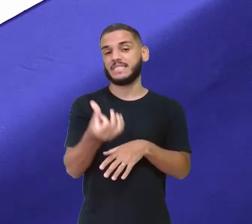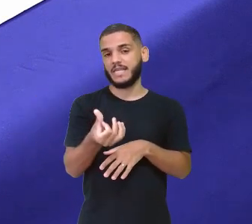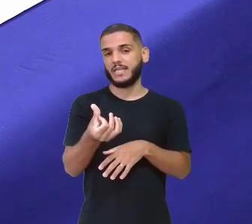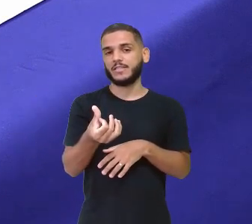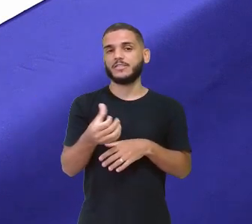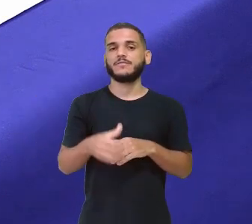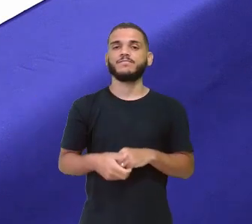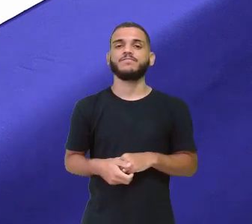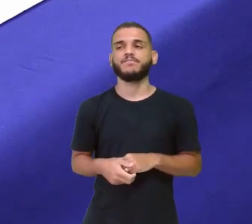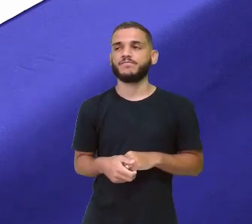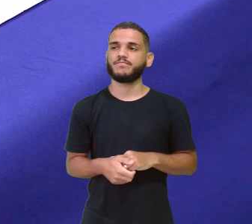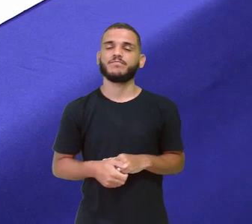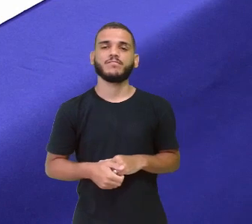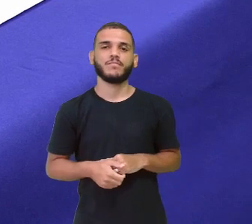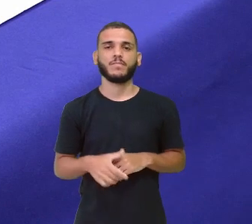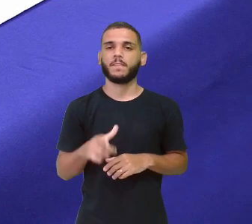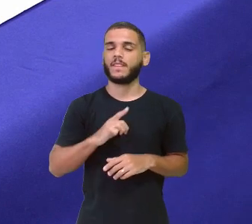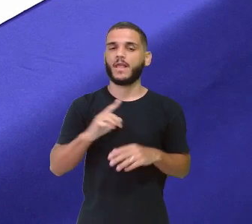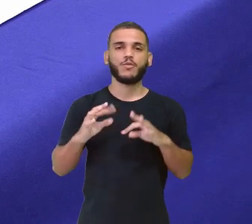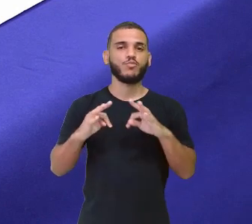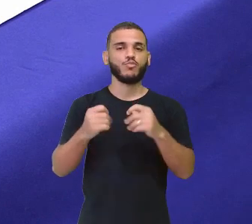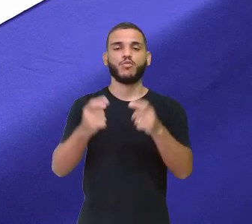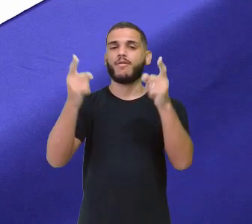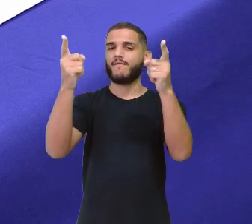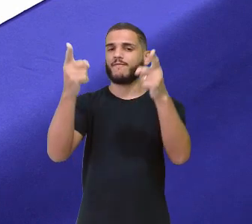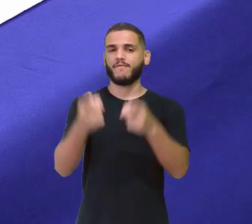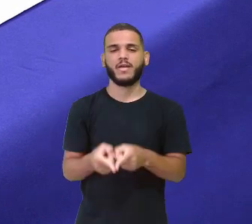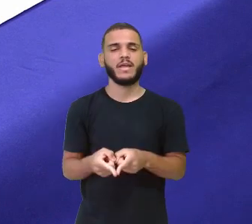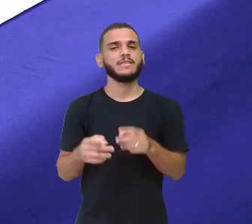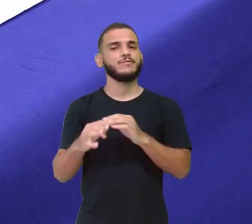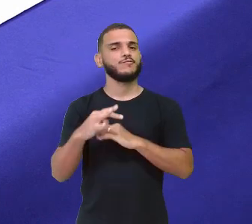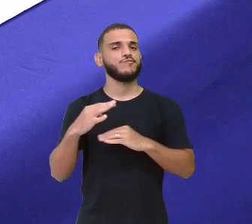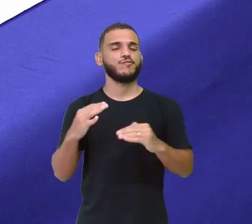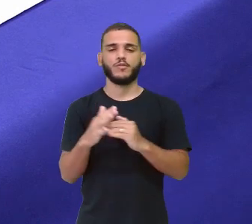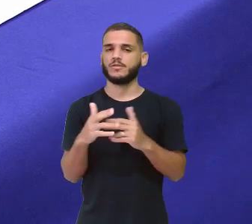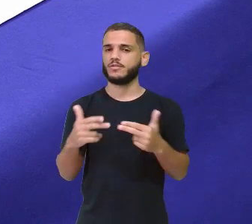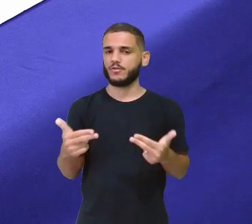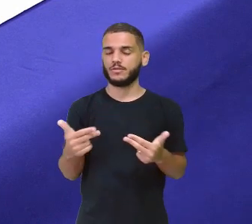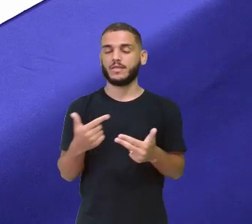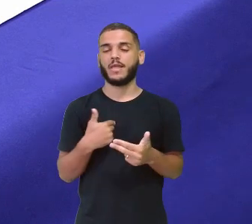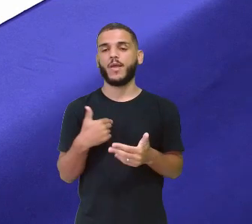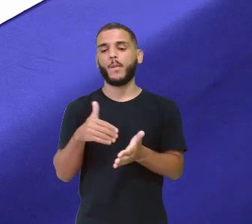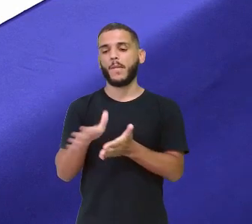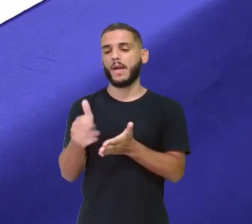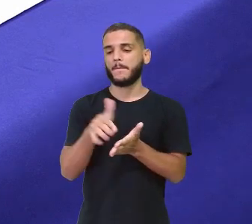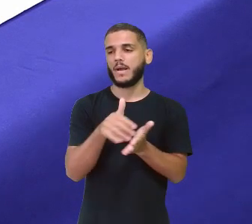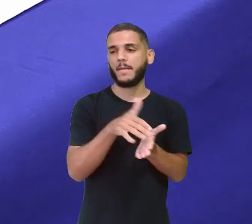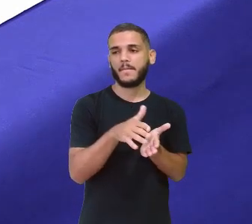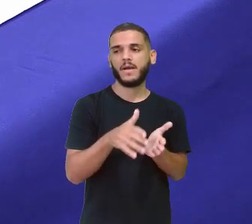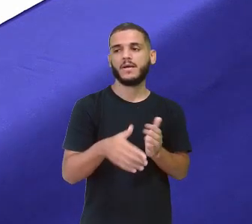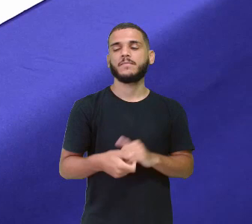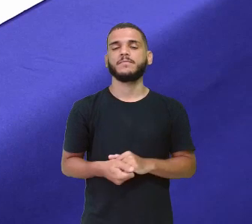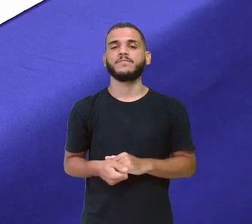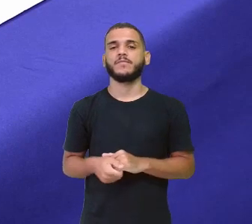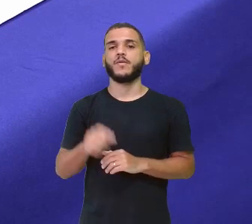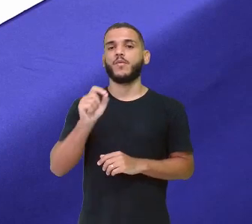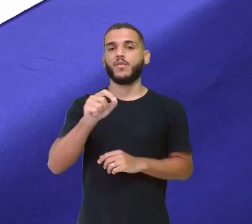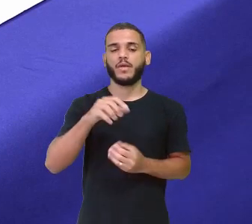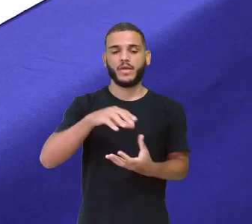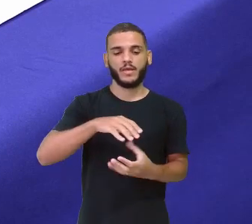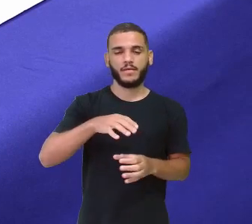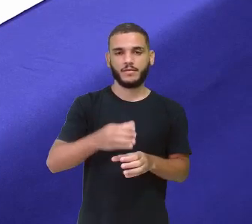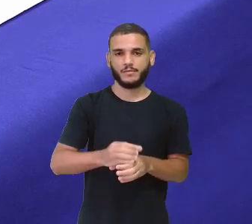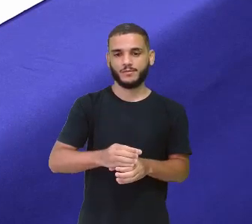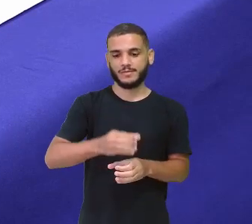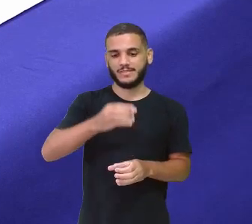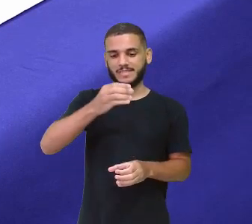também tem arestas, tem vértice. Então, eu já vou excluindo aqui, ó, o meu cilindro, tá